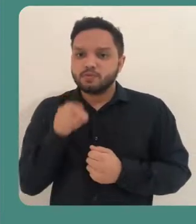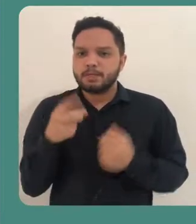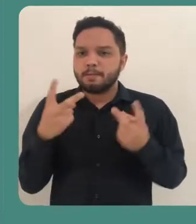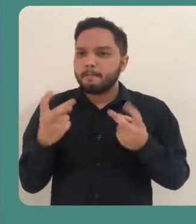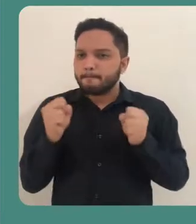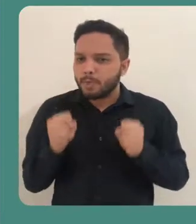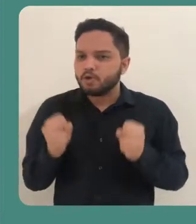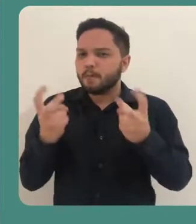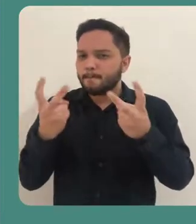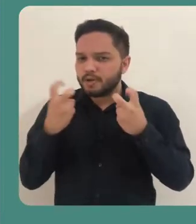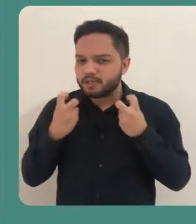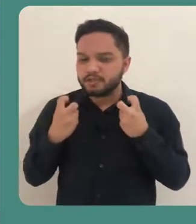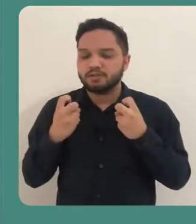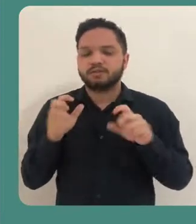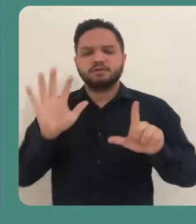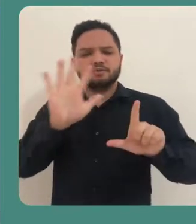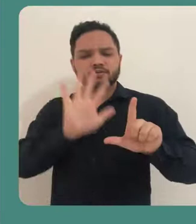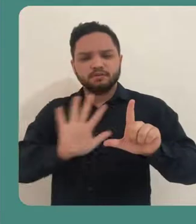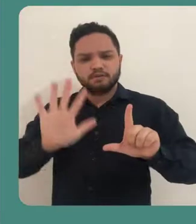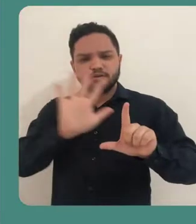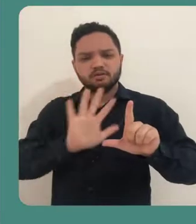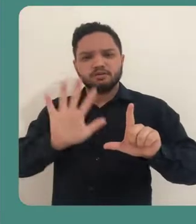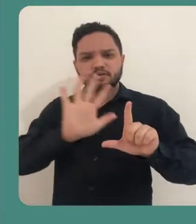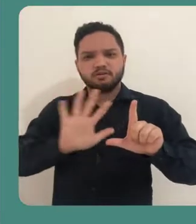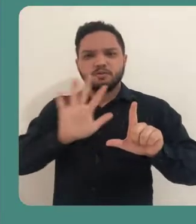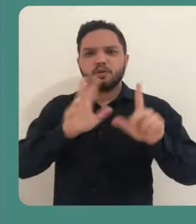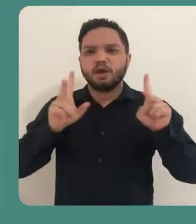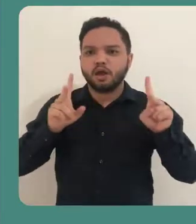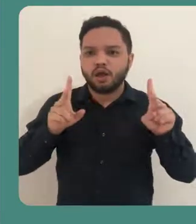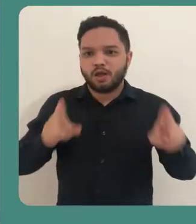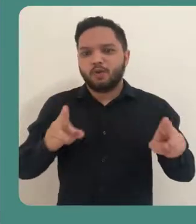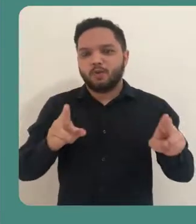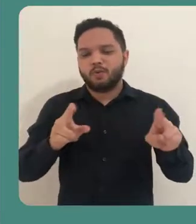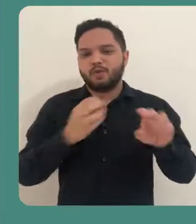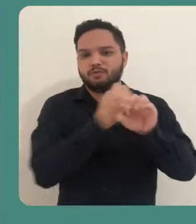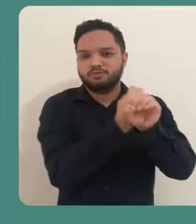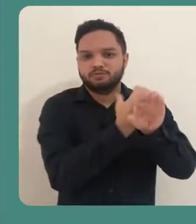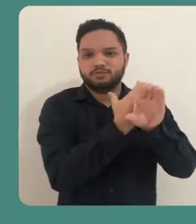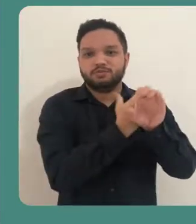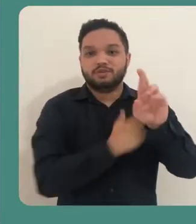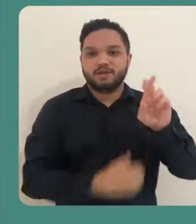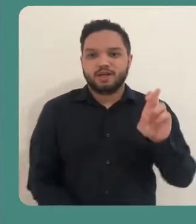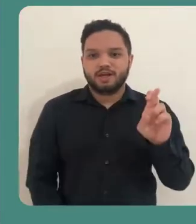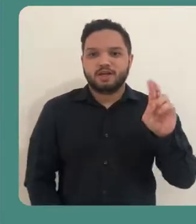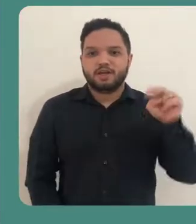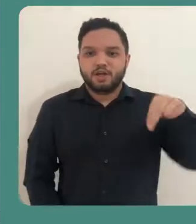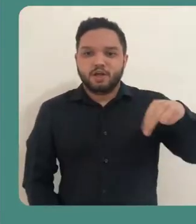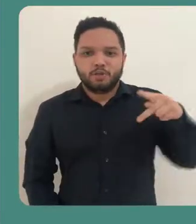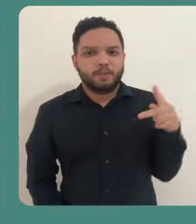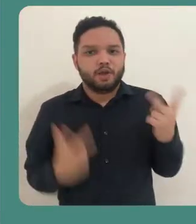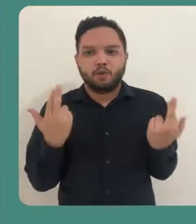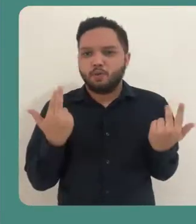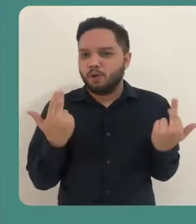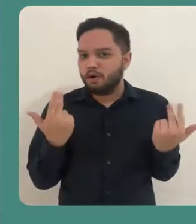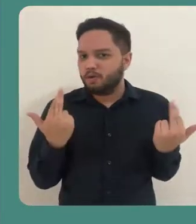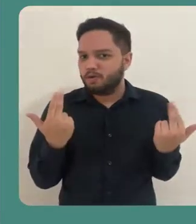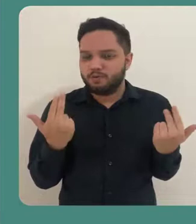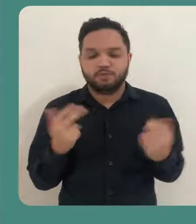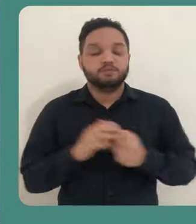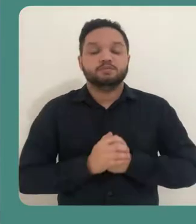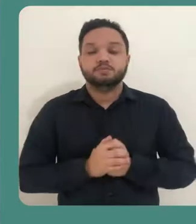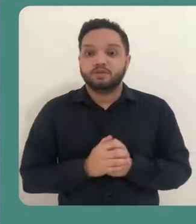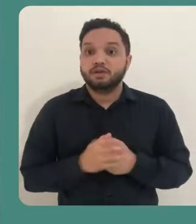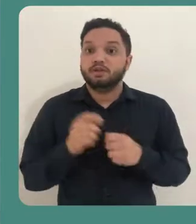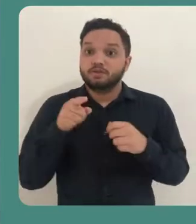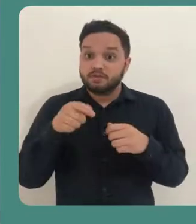webconferência da rnp então assista aos tutoriais sobre a a web conferência da rnp para